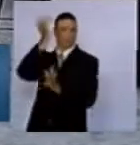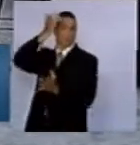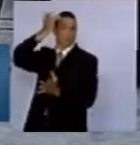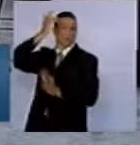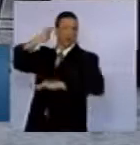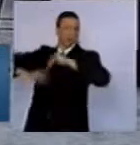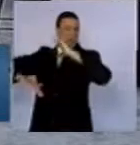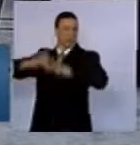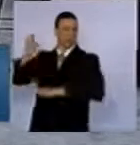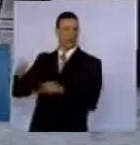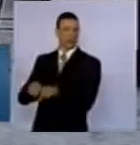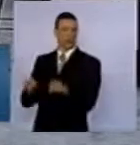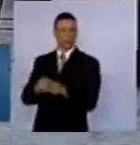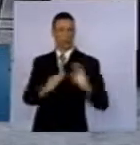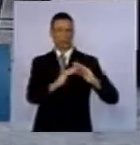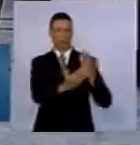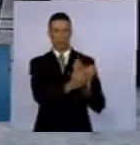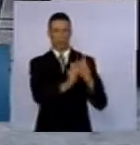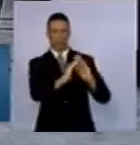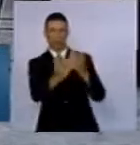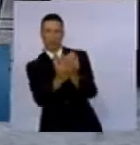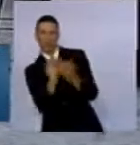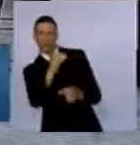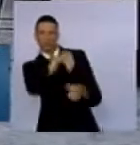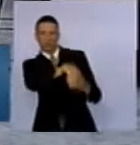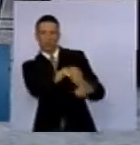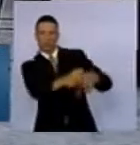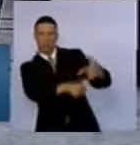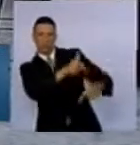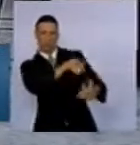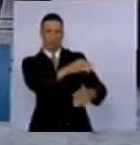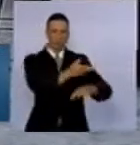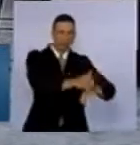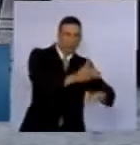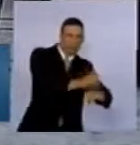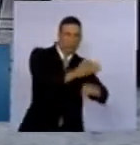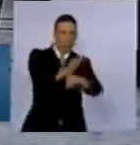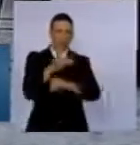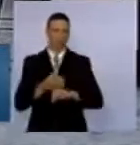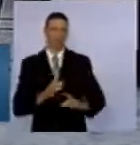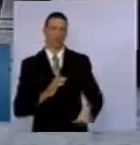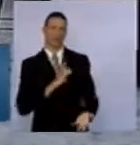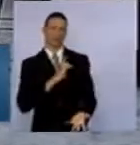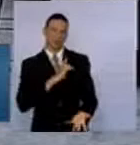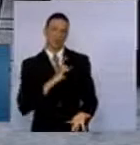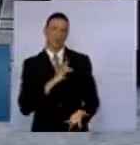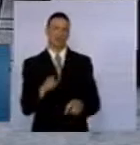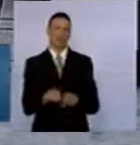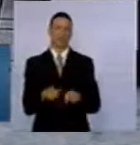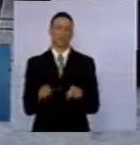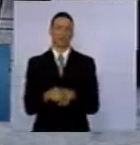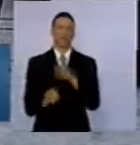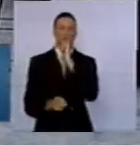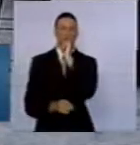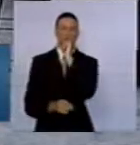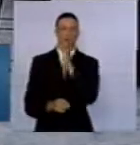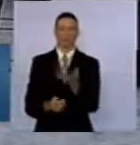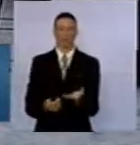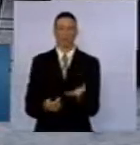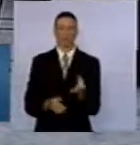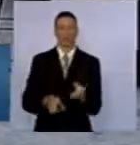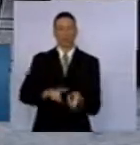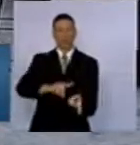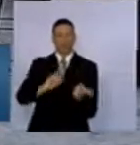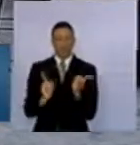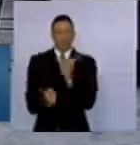talentos, as escolas já estão se preparando nesse sentido. Além do aspecto, fazendo a mão inversa, que também foi